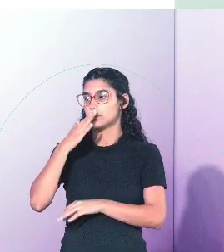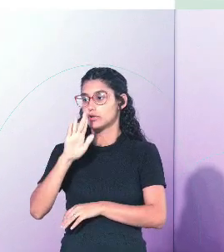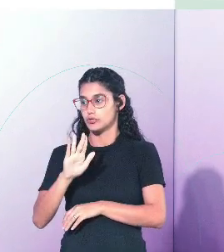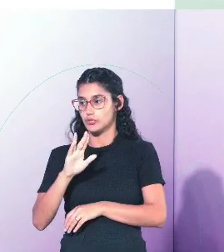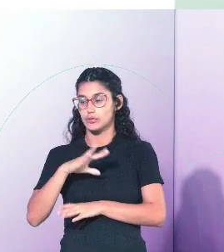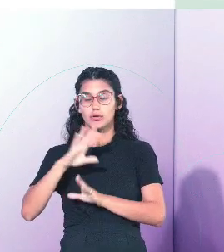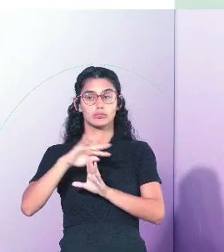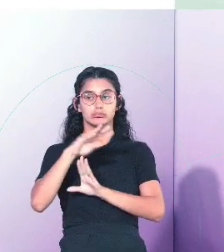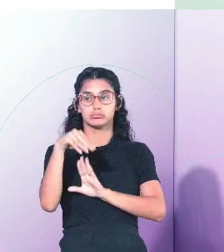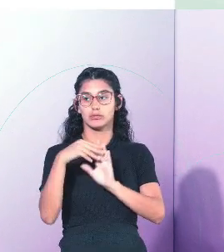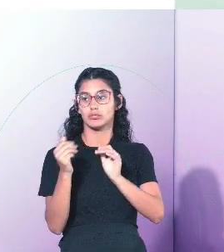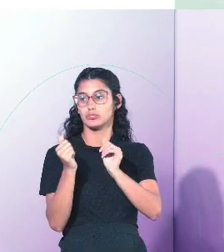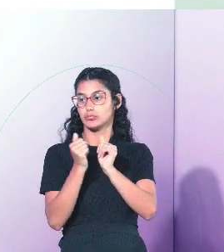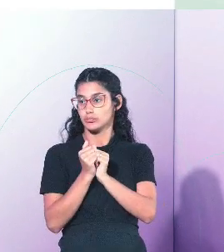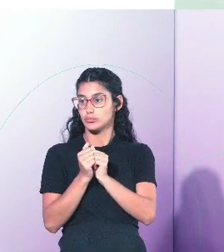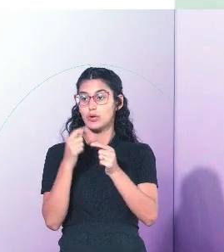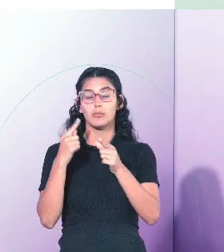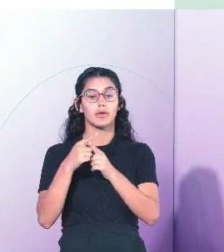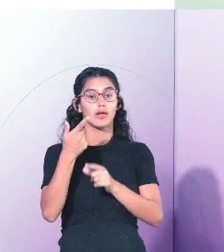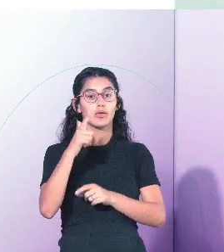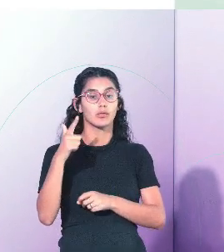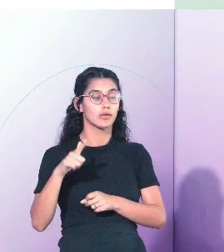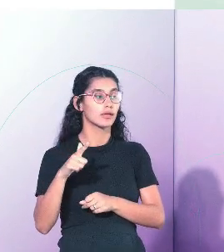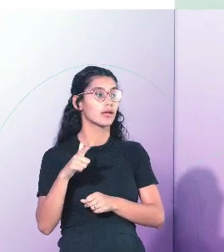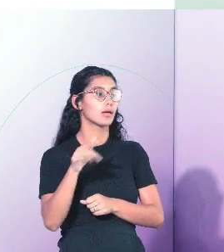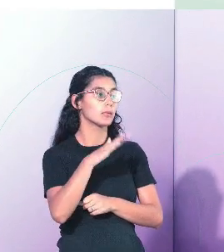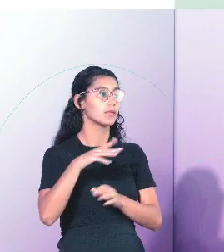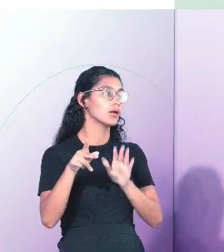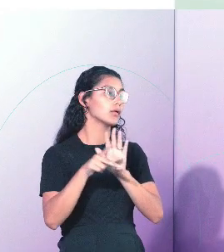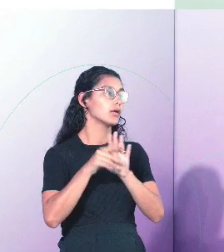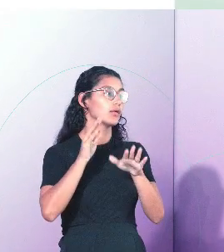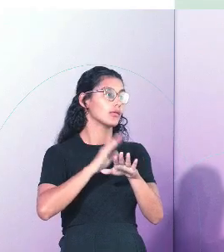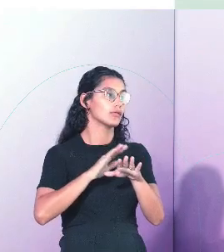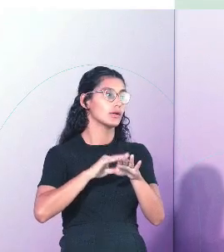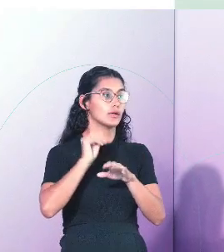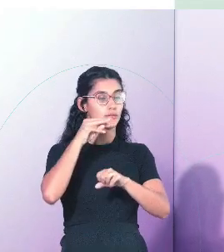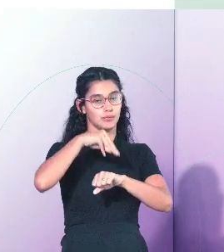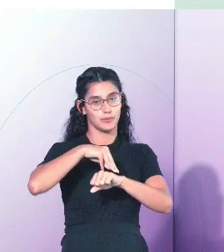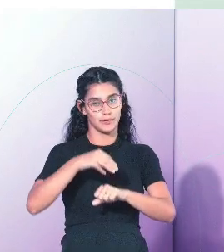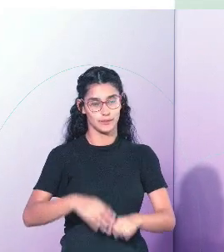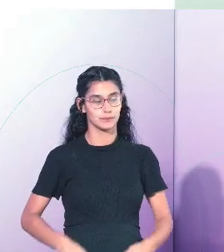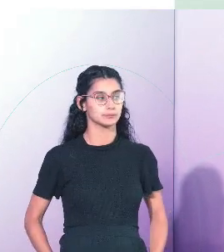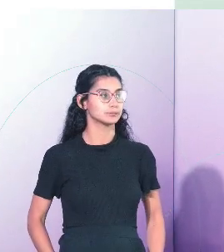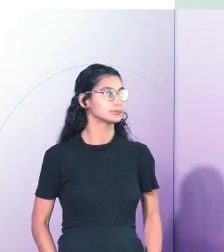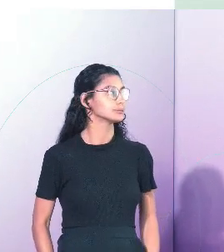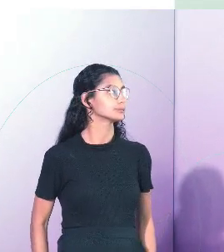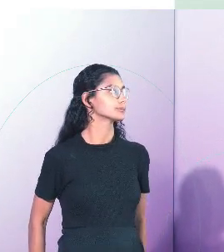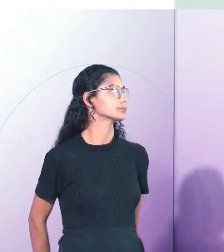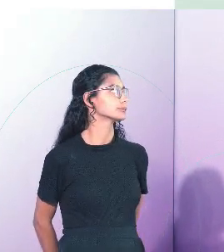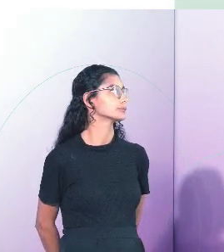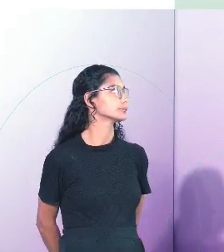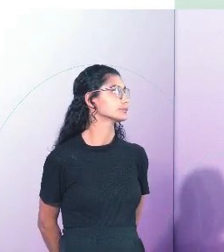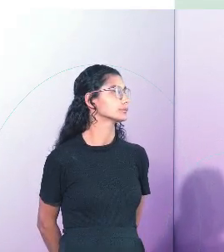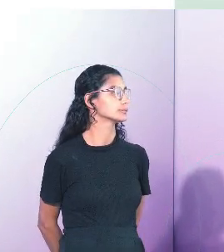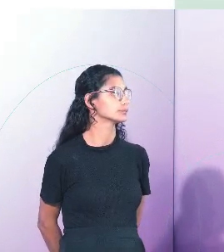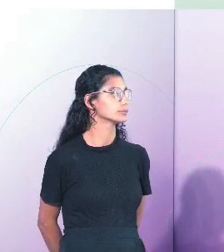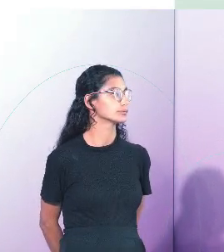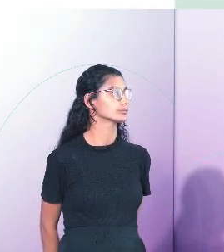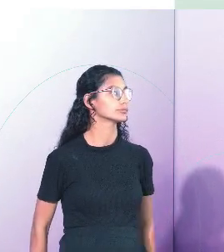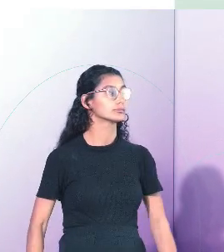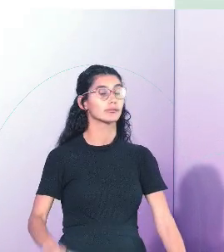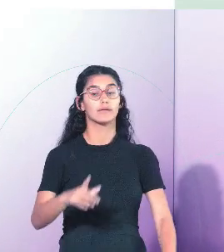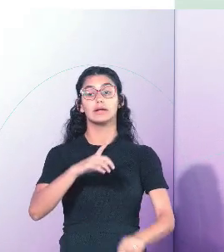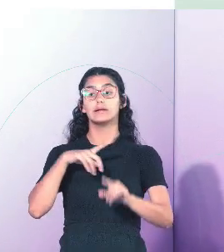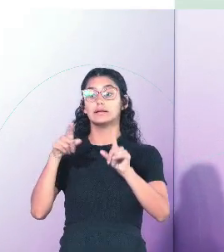de incorporação dentro do rol, porque não existe uma via formal para isso no momento. Além disso, o que a gente